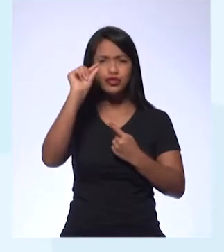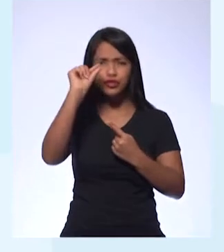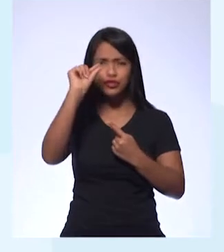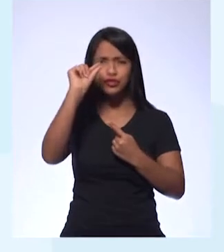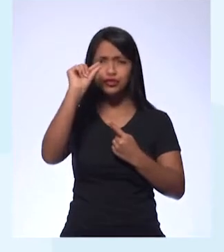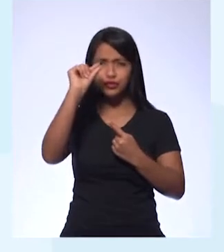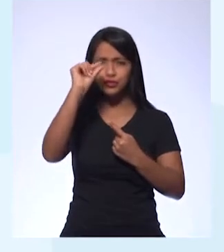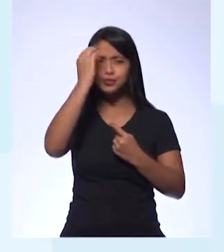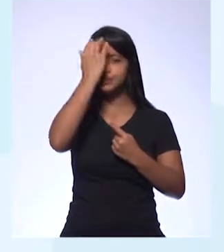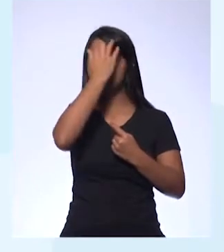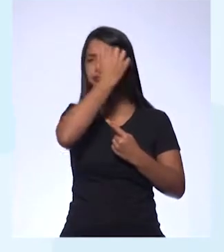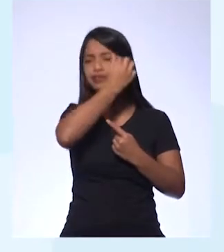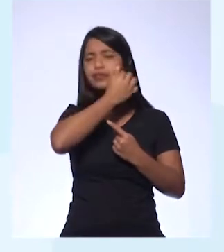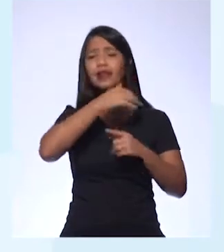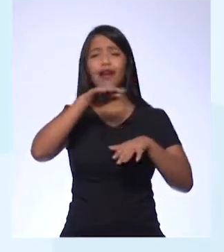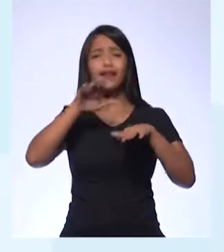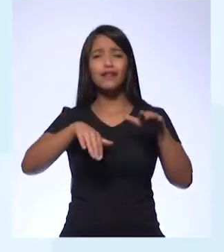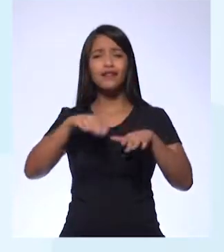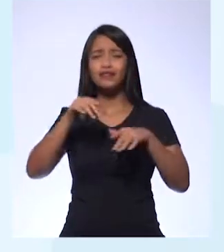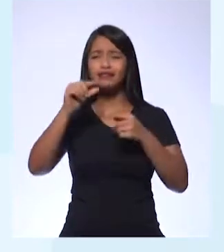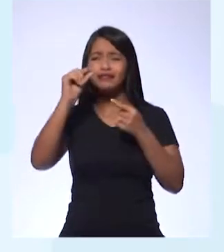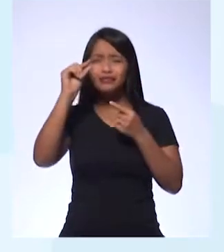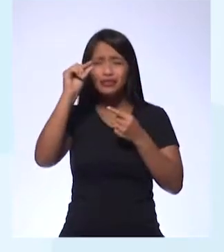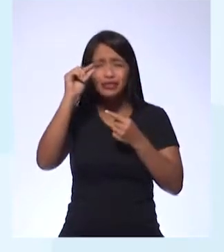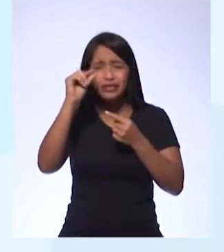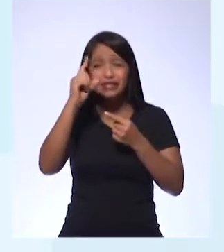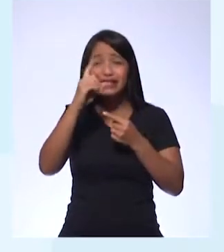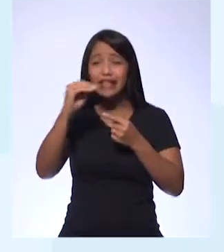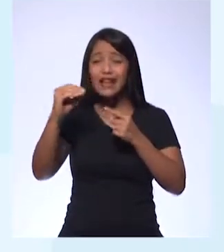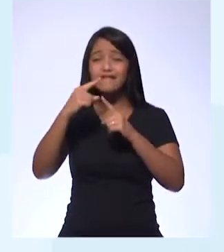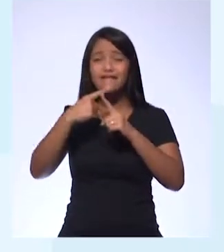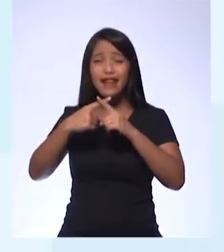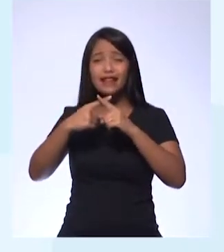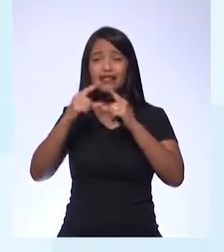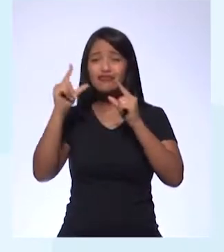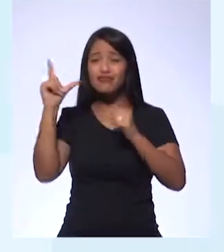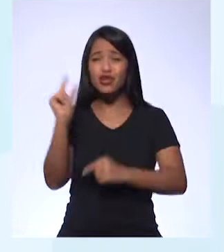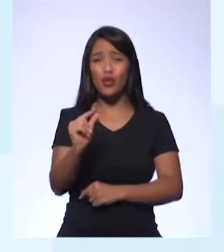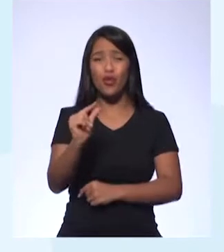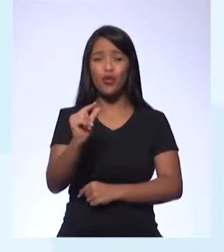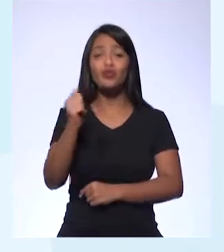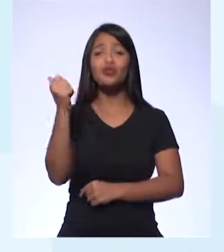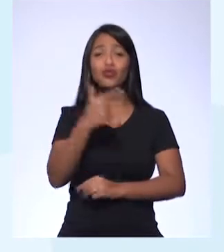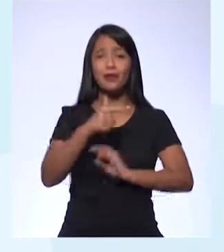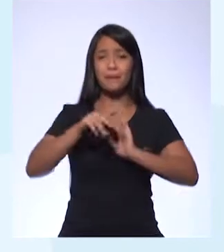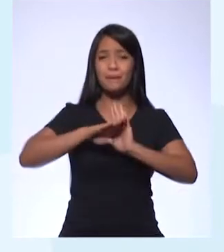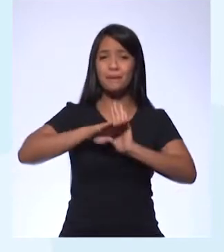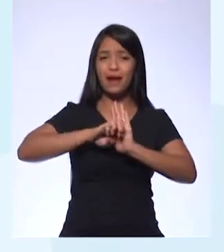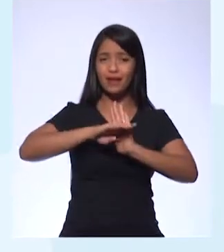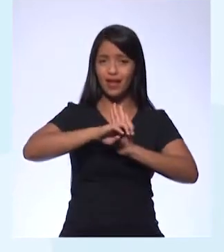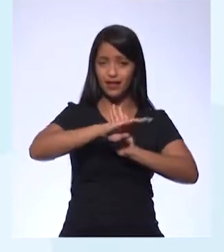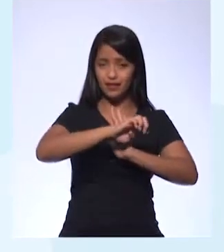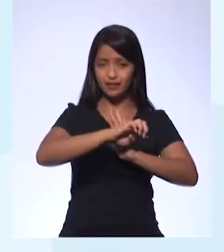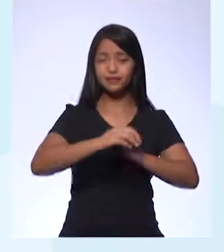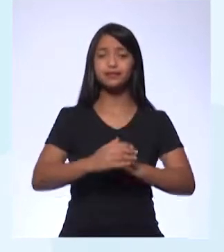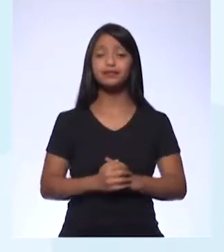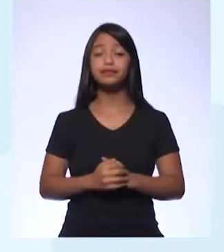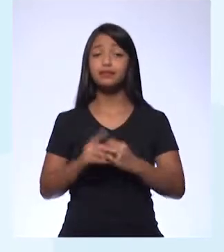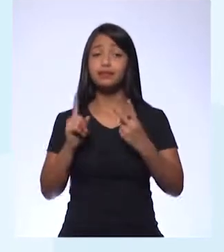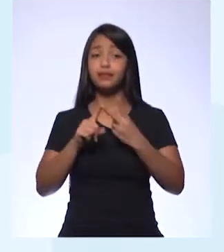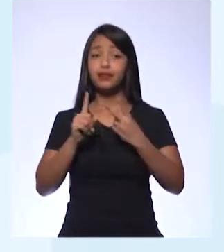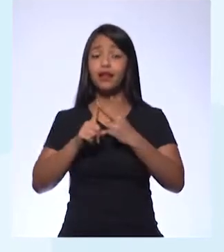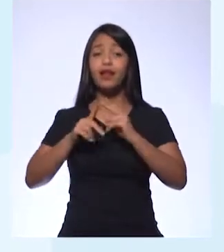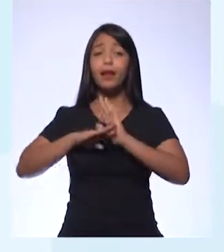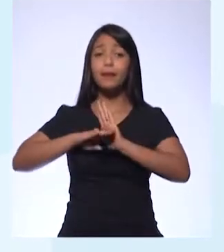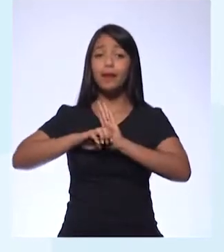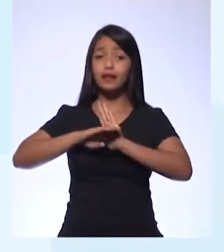né? Centenas, às vezes, de vezes menor do que uma bactéria. Aí você tem a bactéria, que alguns falaram aí, né? Que